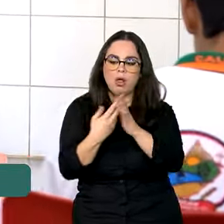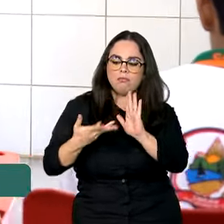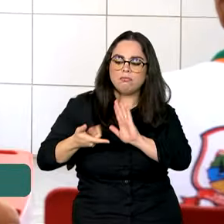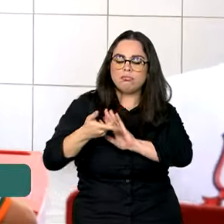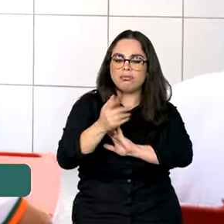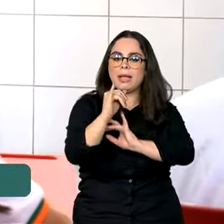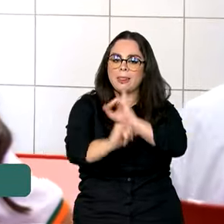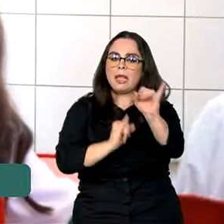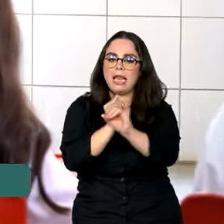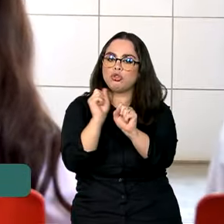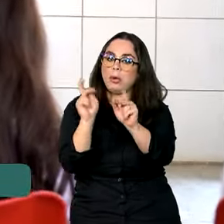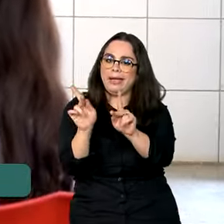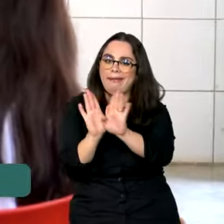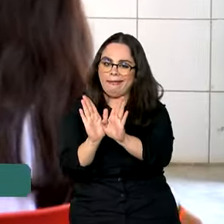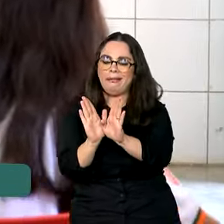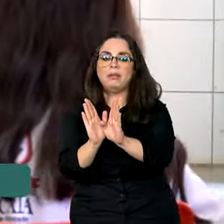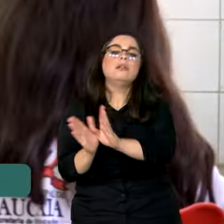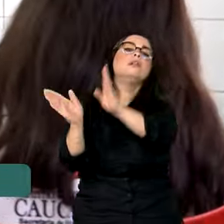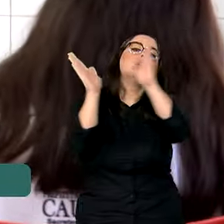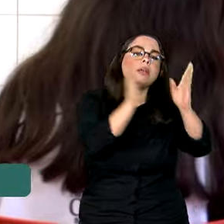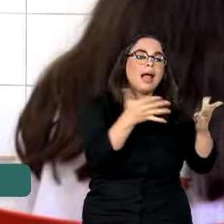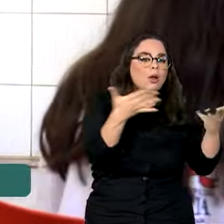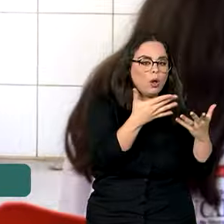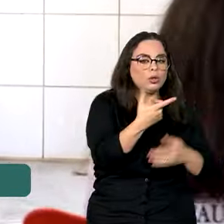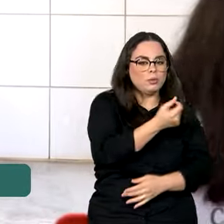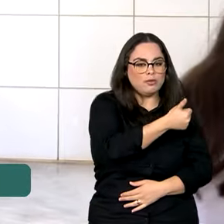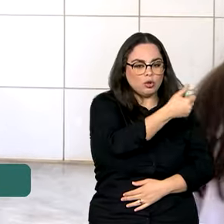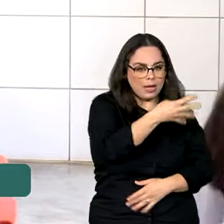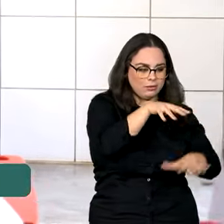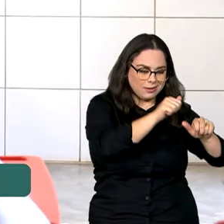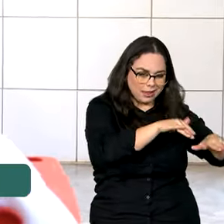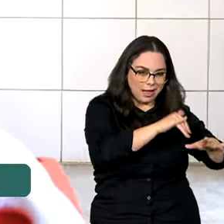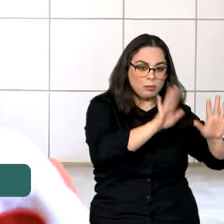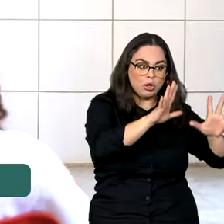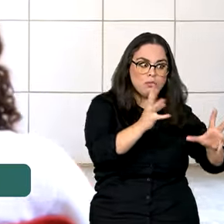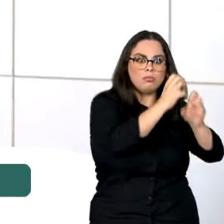de internet adequada. E hoje, em setembro de 2024, a gente já está em